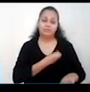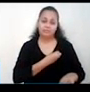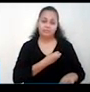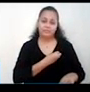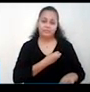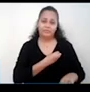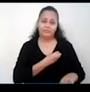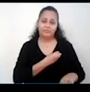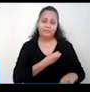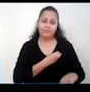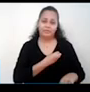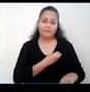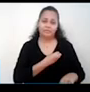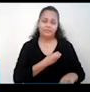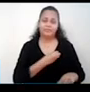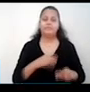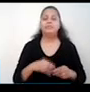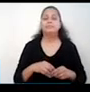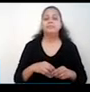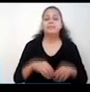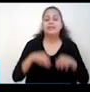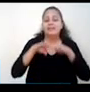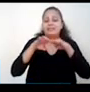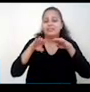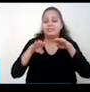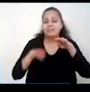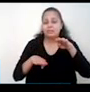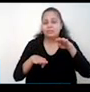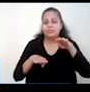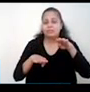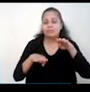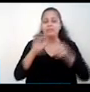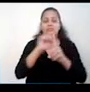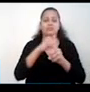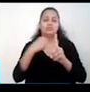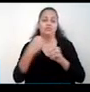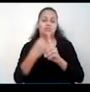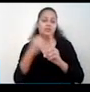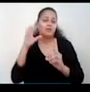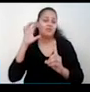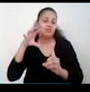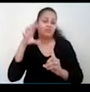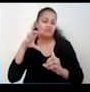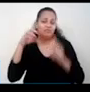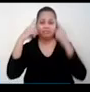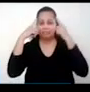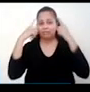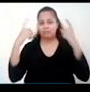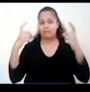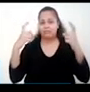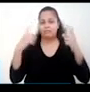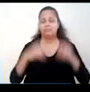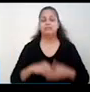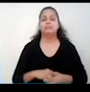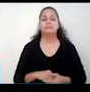maneira marginalizada, então a desigualdade social acaba aí influenciando, né, na questão da violência, certo?